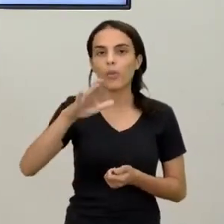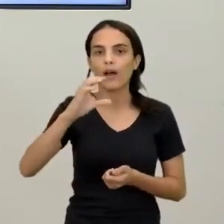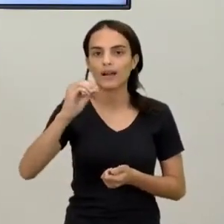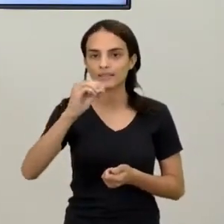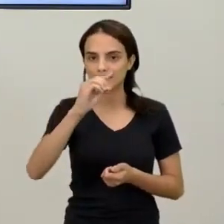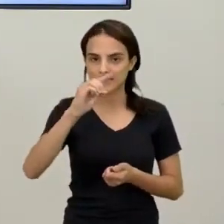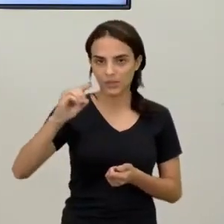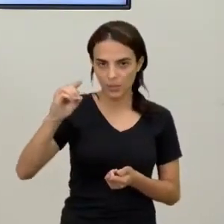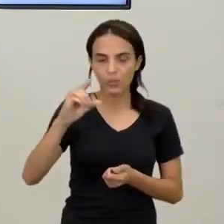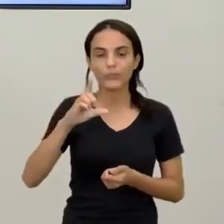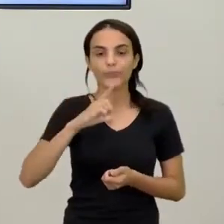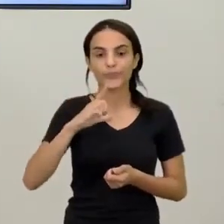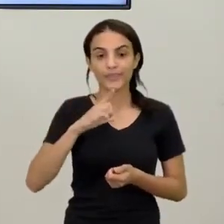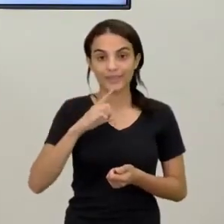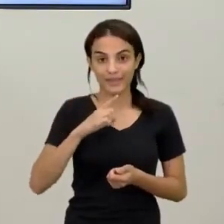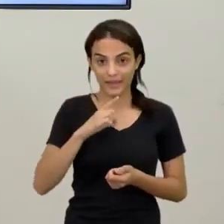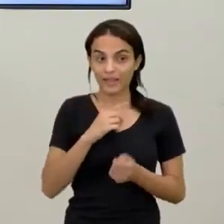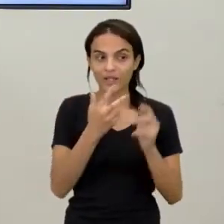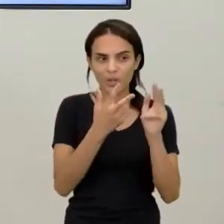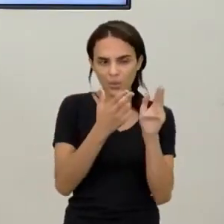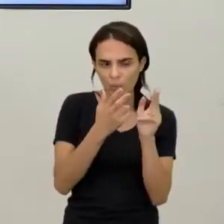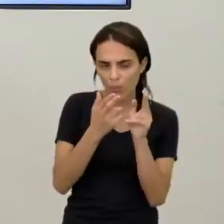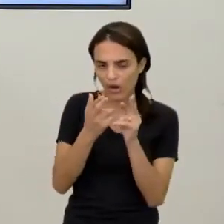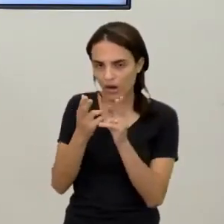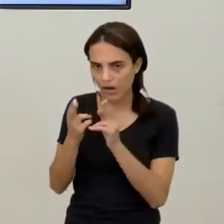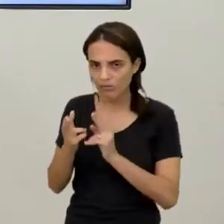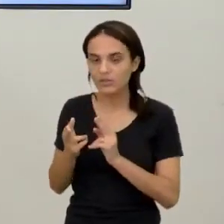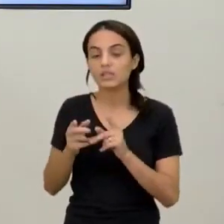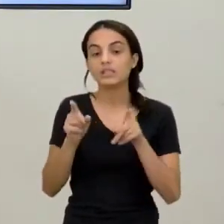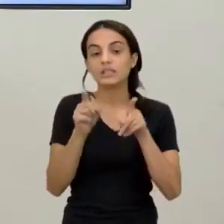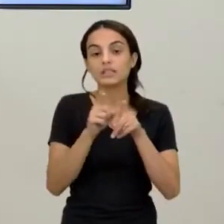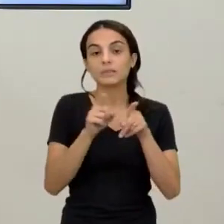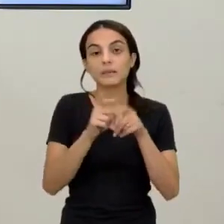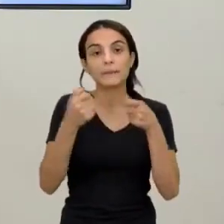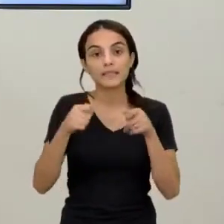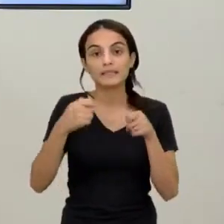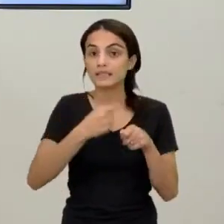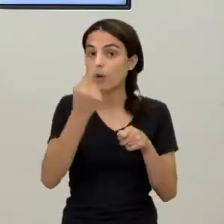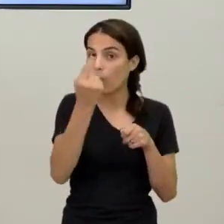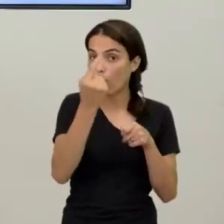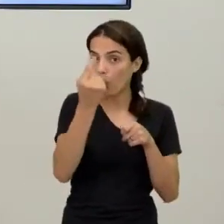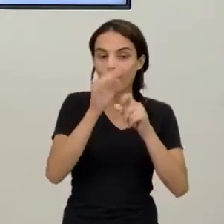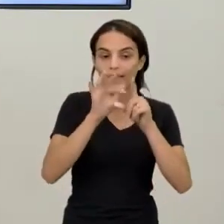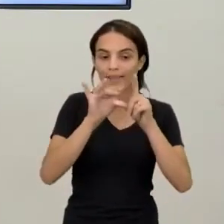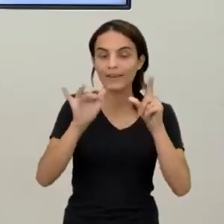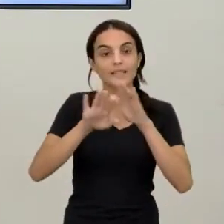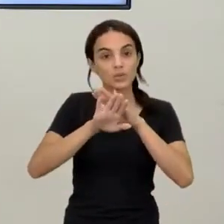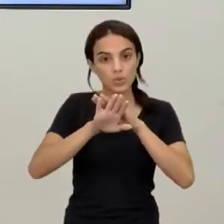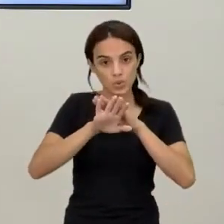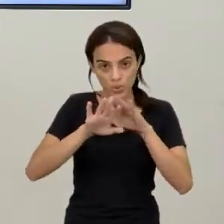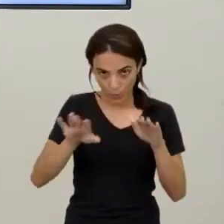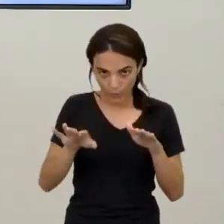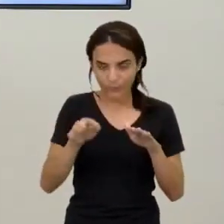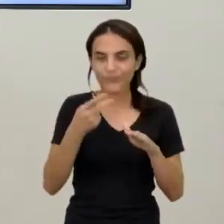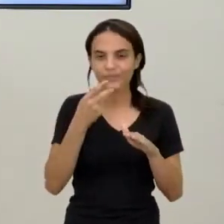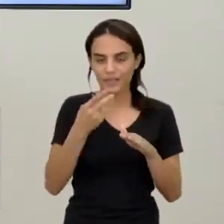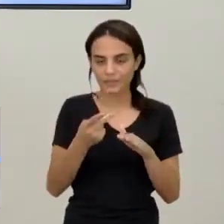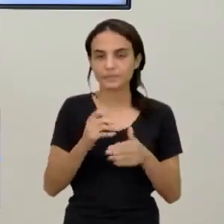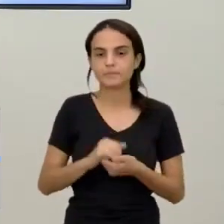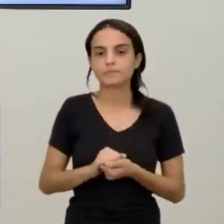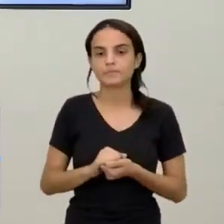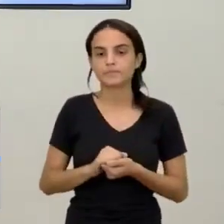Então, tem que ter uma igualdade e tem que ter uma letra só, tá? Nós estamos falando dessas equações que só tem uma